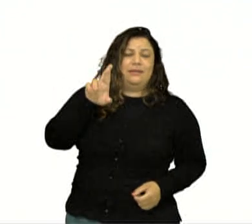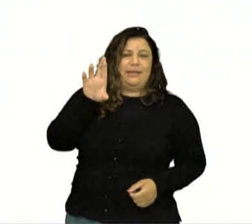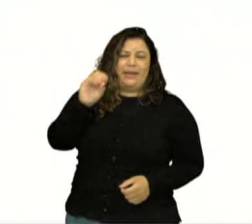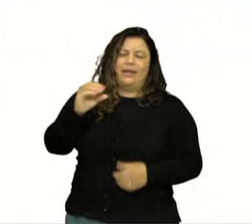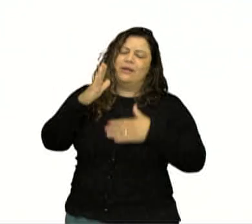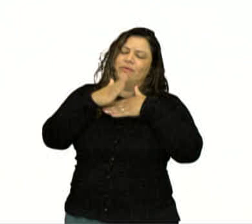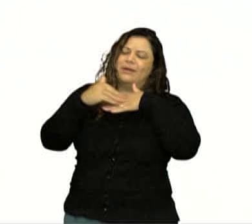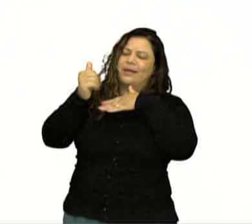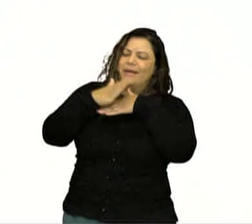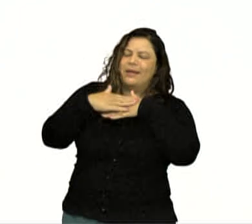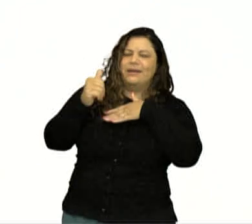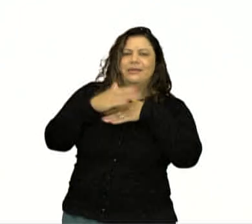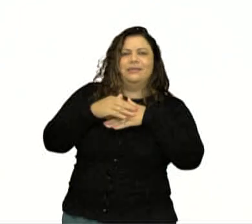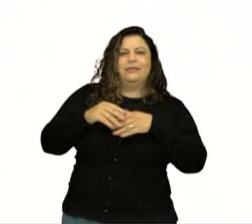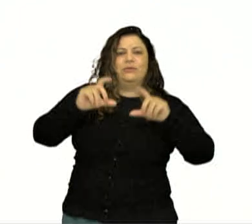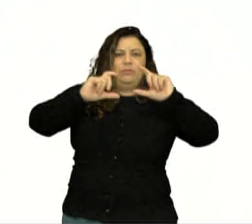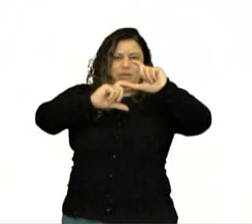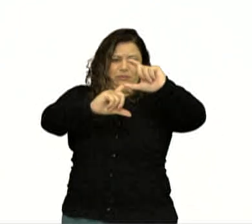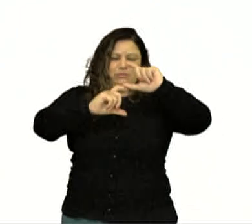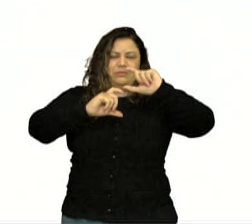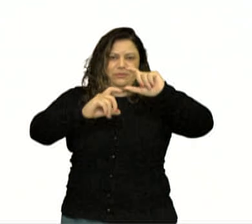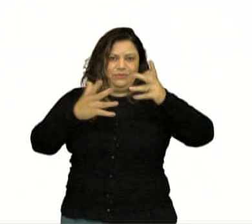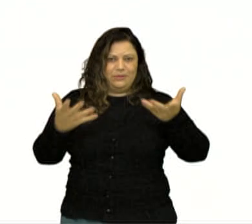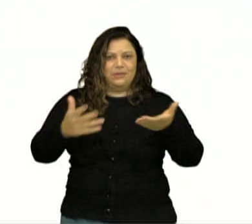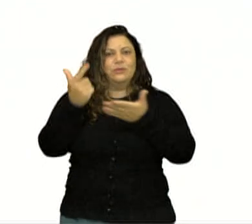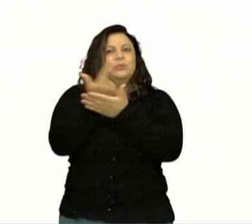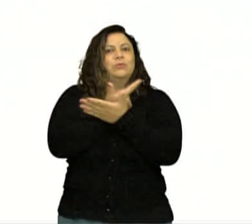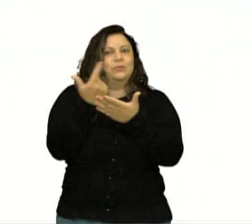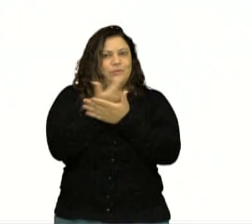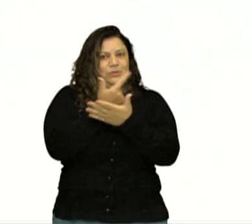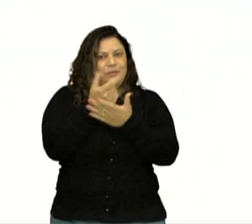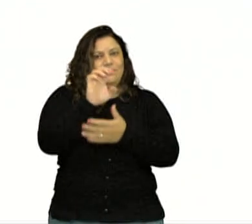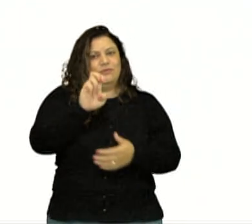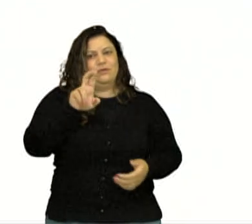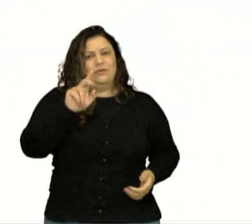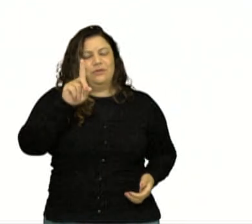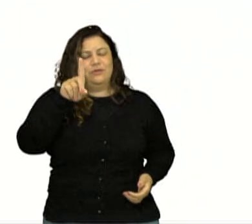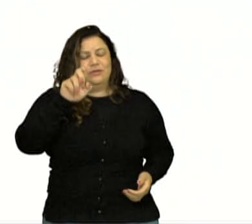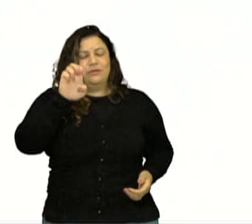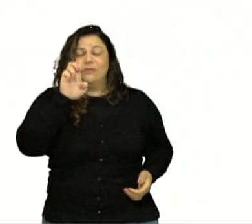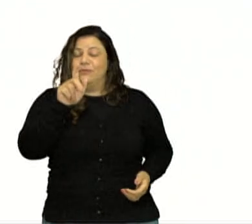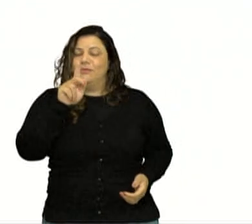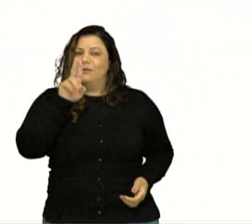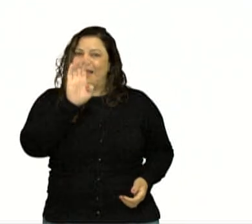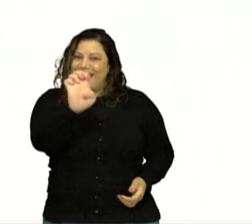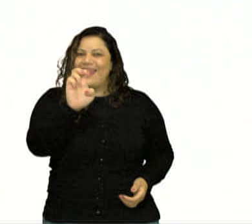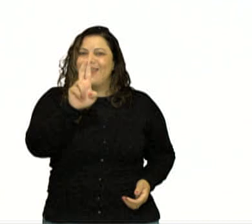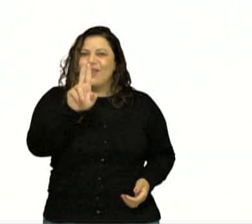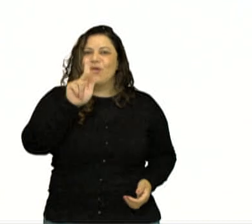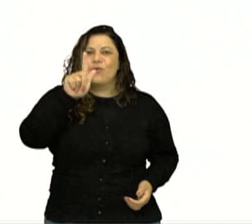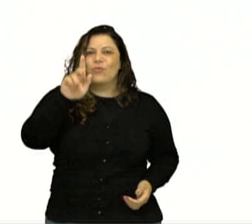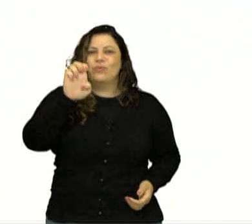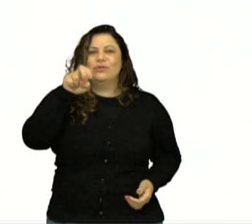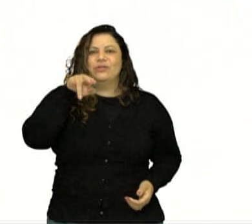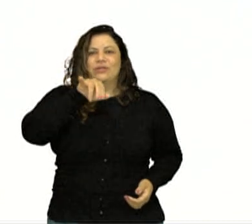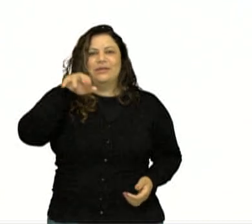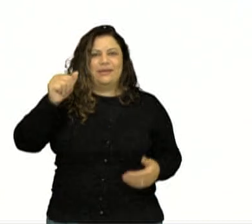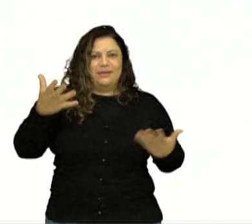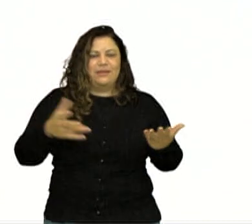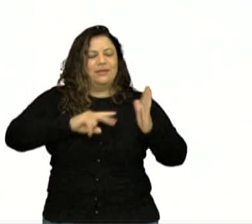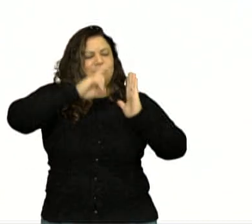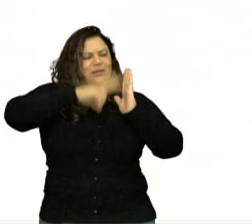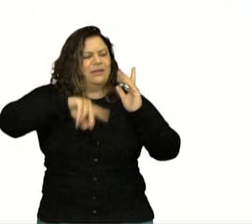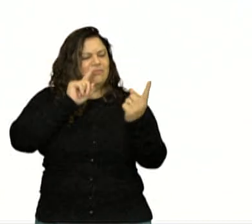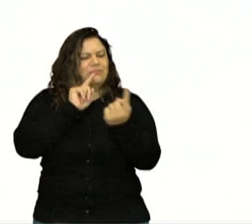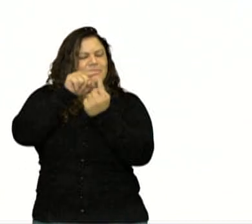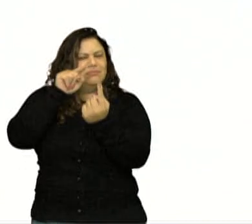memórias de Eugênia. Vamos observar aqui. Identifique nos enunciados retirados do fragmento lido exemplo